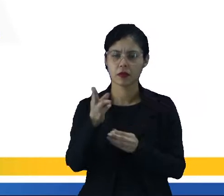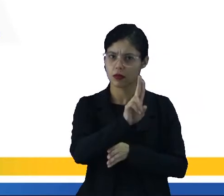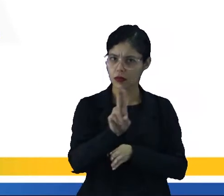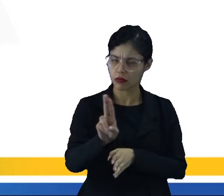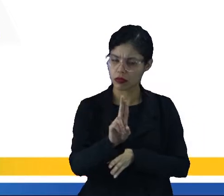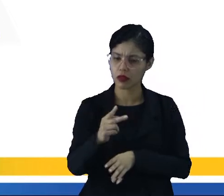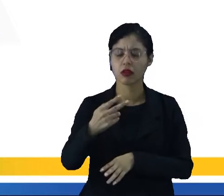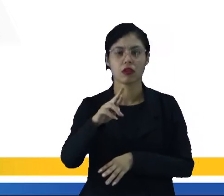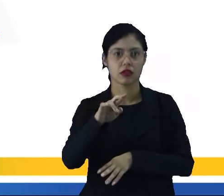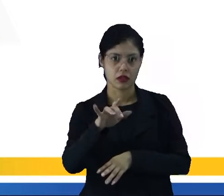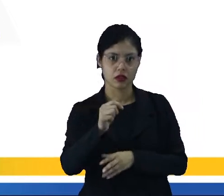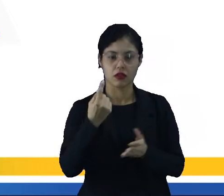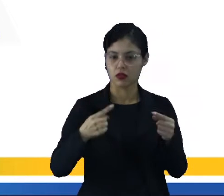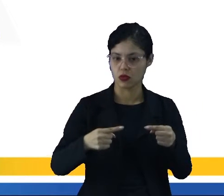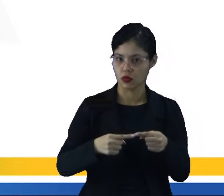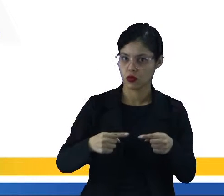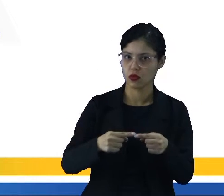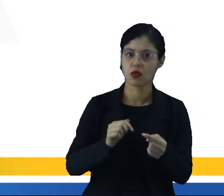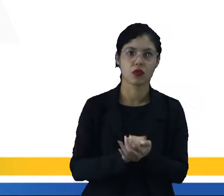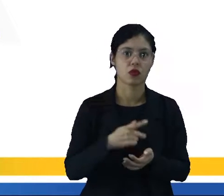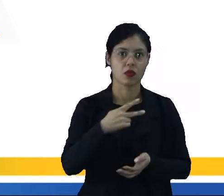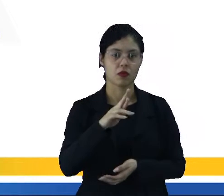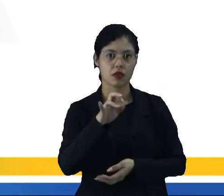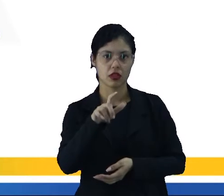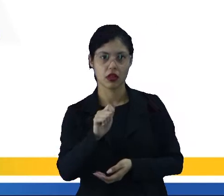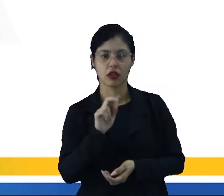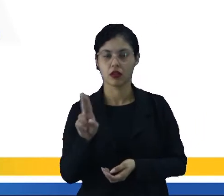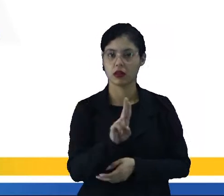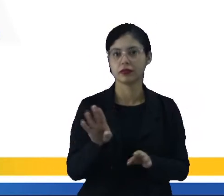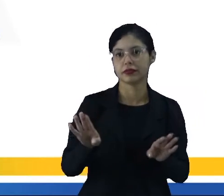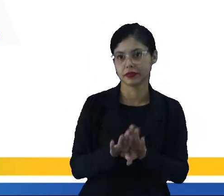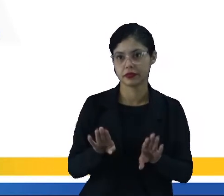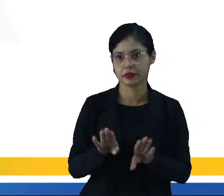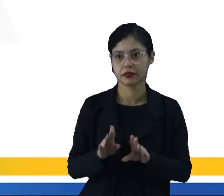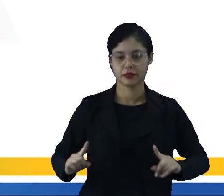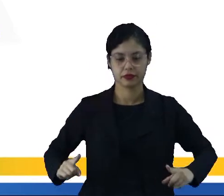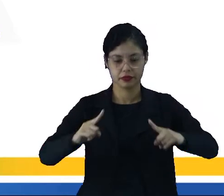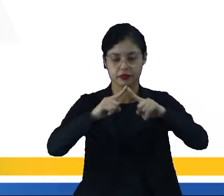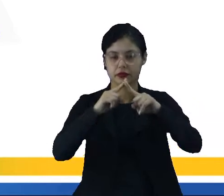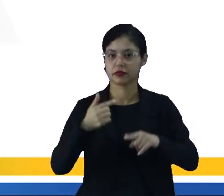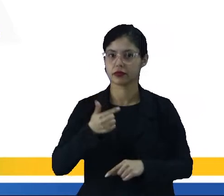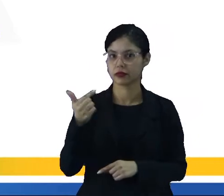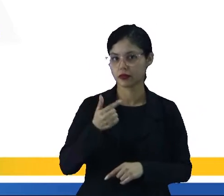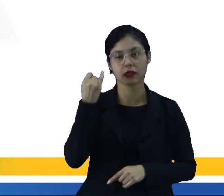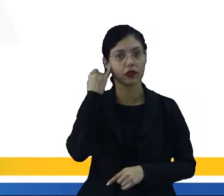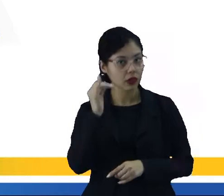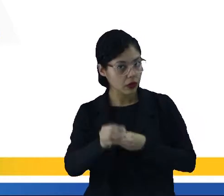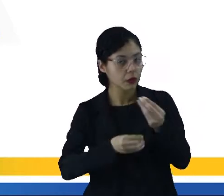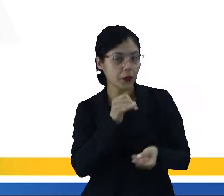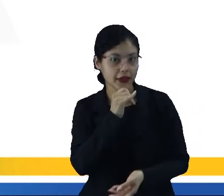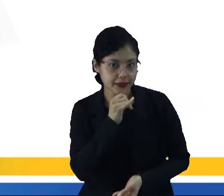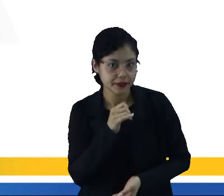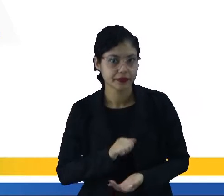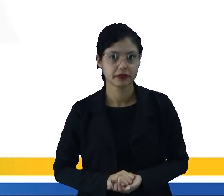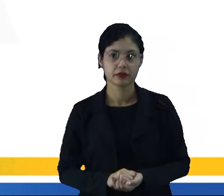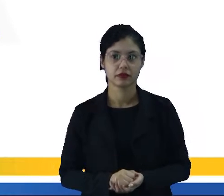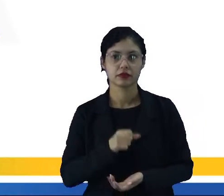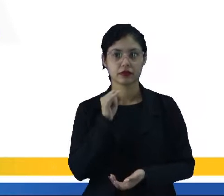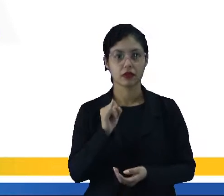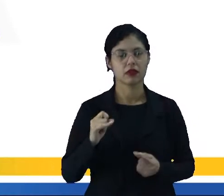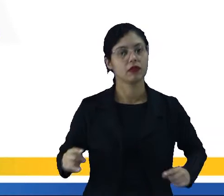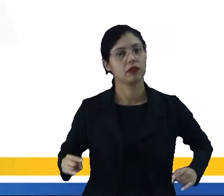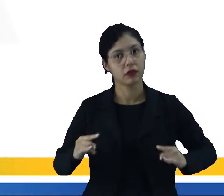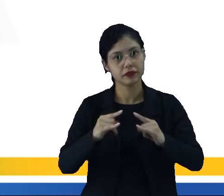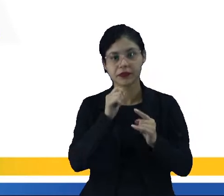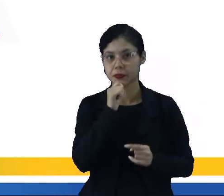os prismas de acordo com polígono da base nomeamos também as pirâmides segundo essa ideia por exemplo se uma